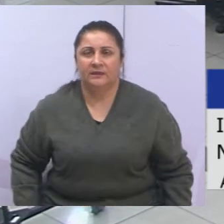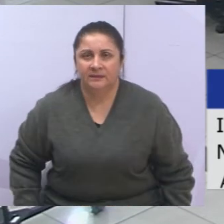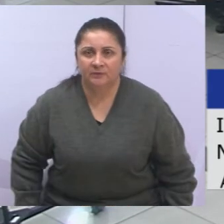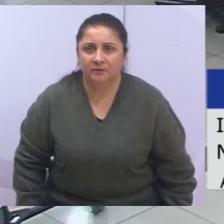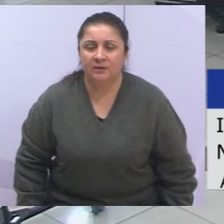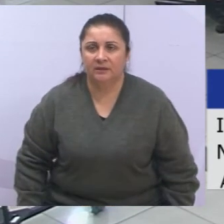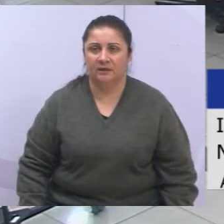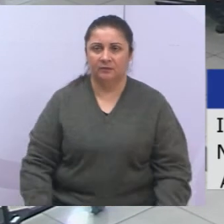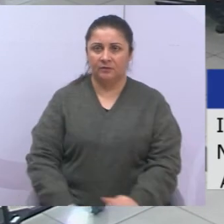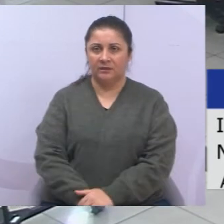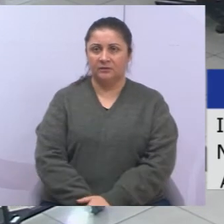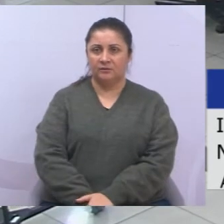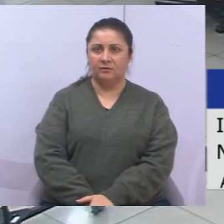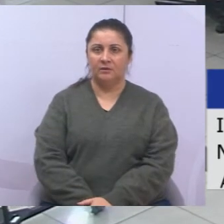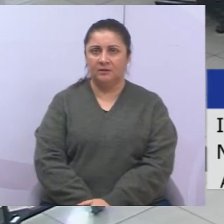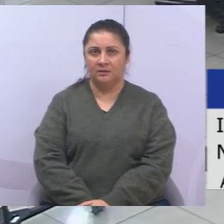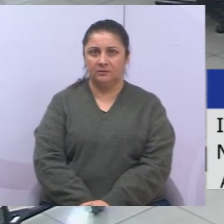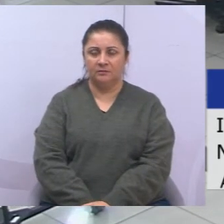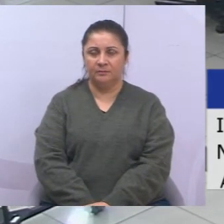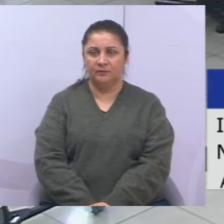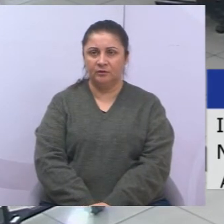O projeto continua em discussão.